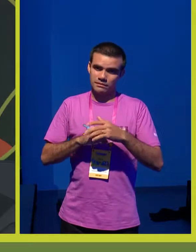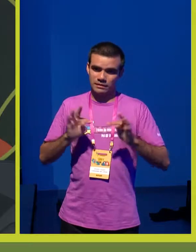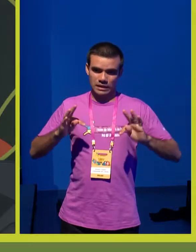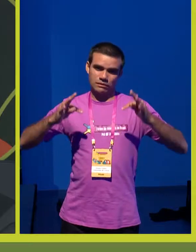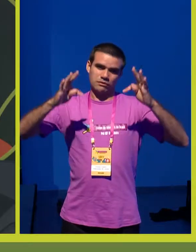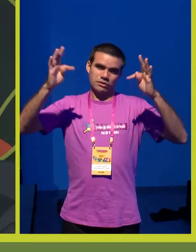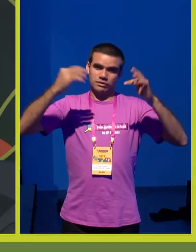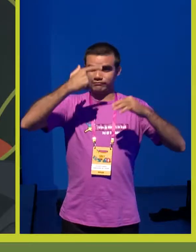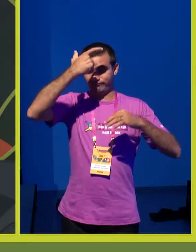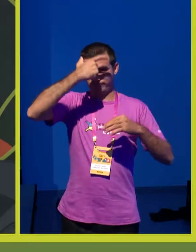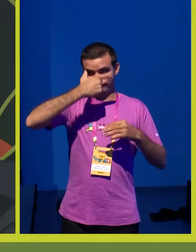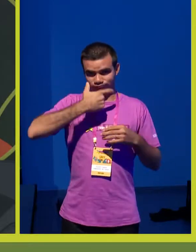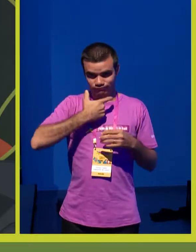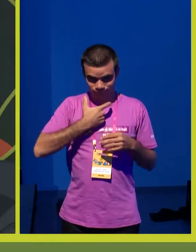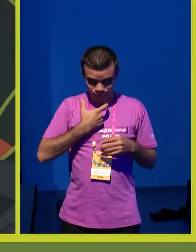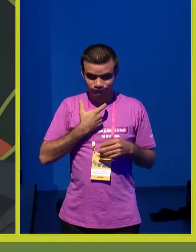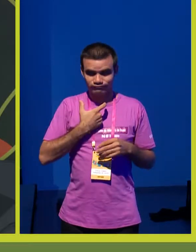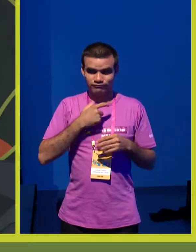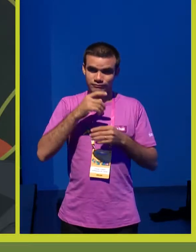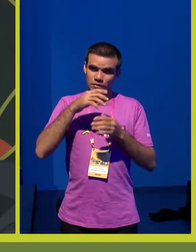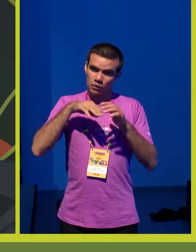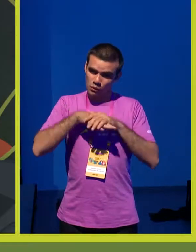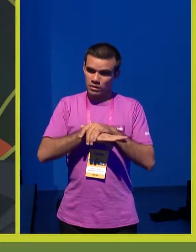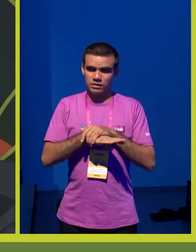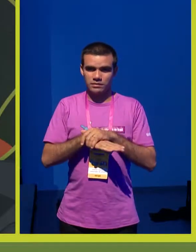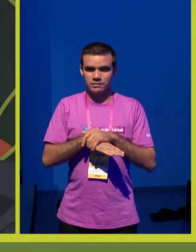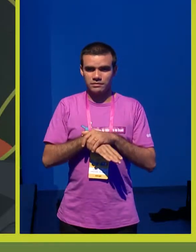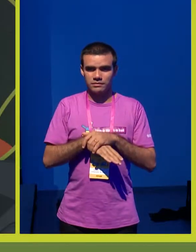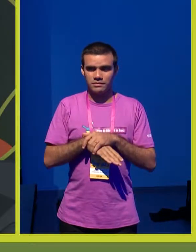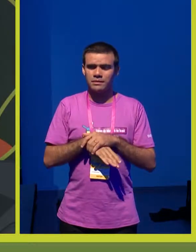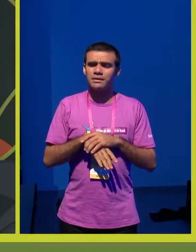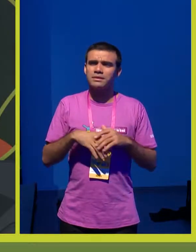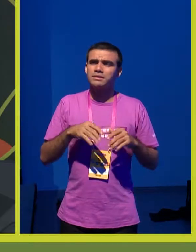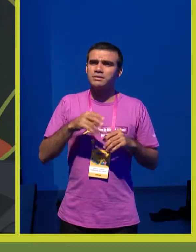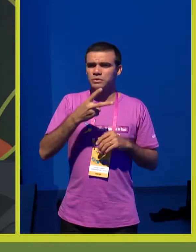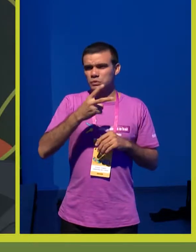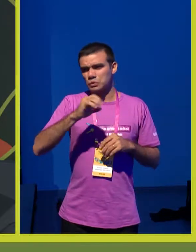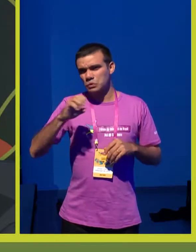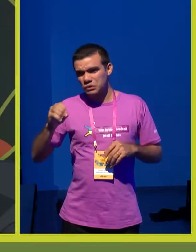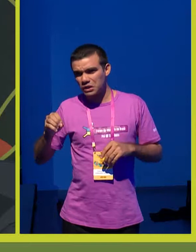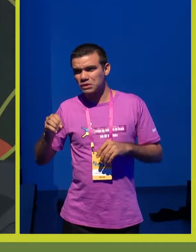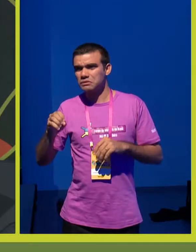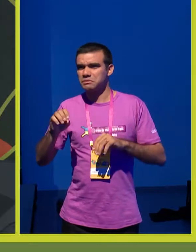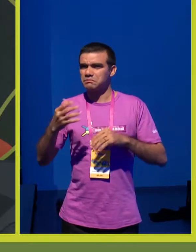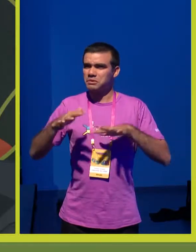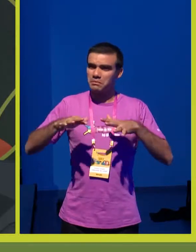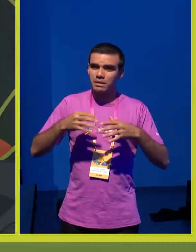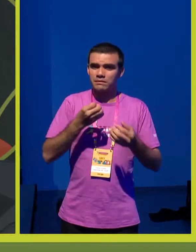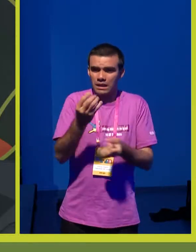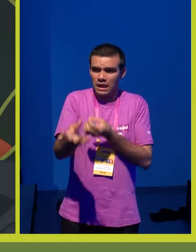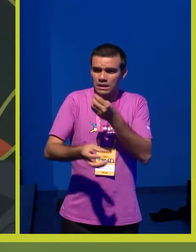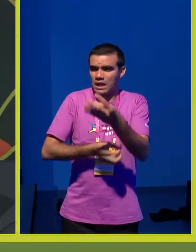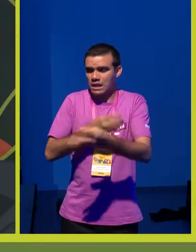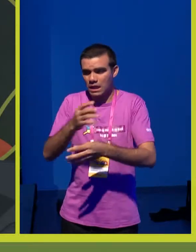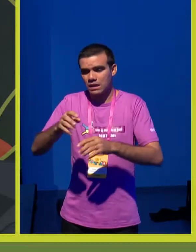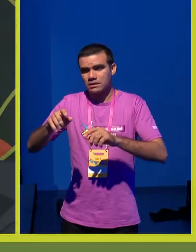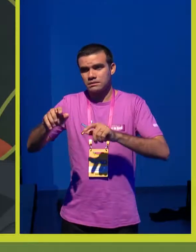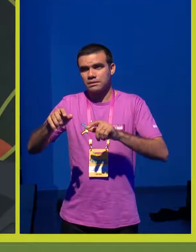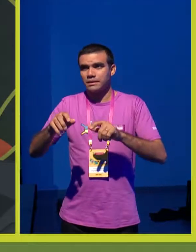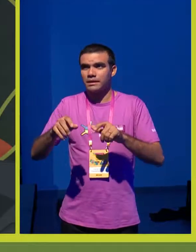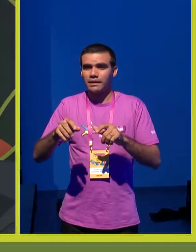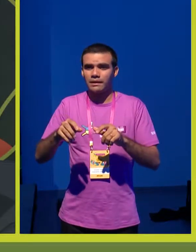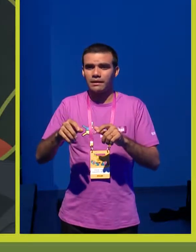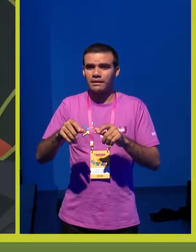facial existem hoje mais de 200 fornecedores de serviço de tecnologia